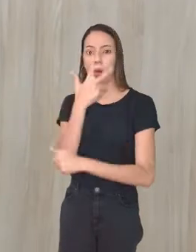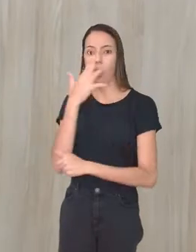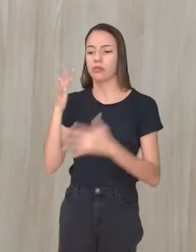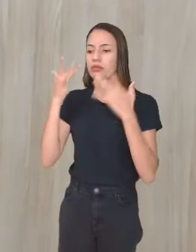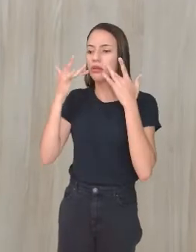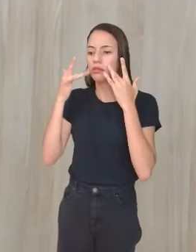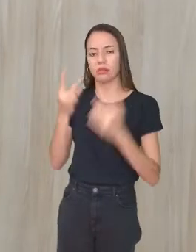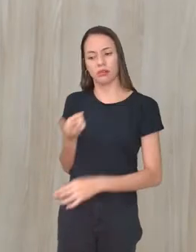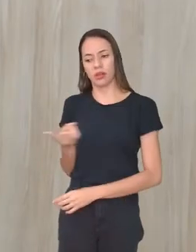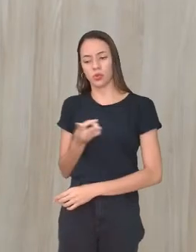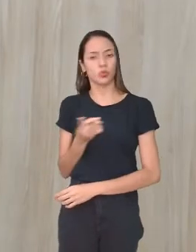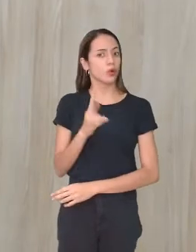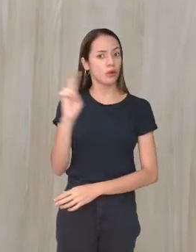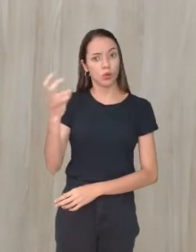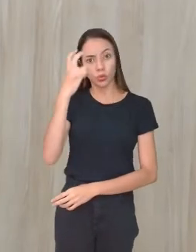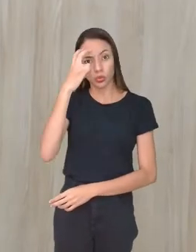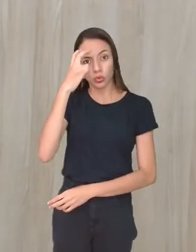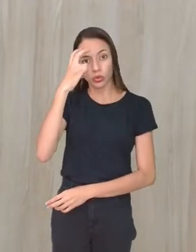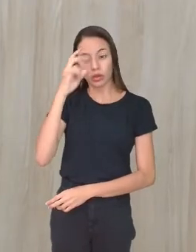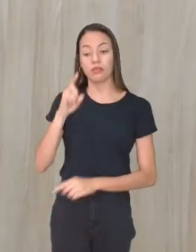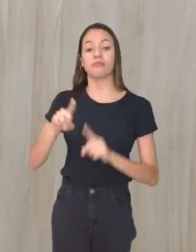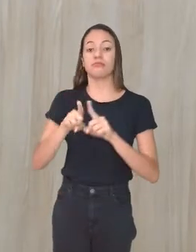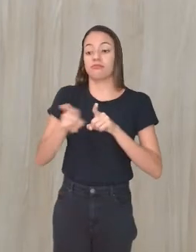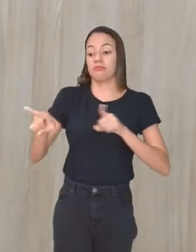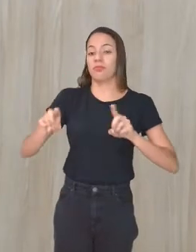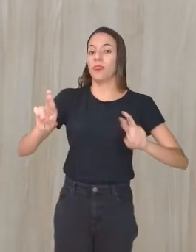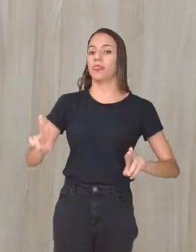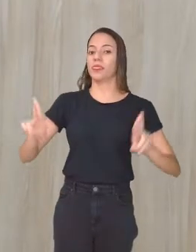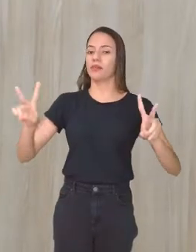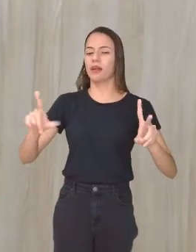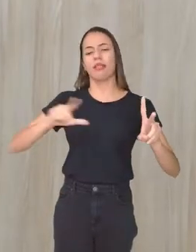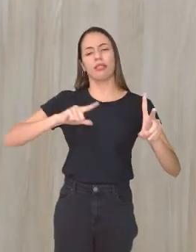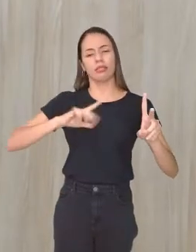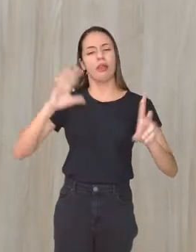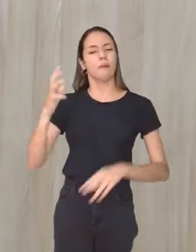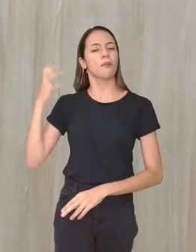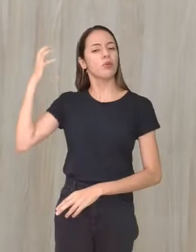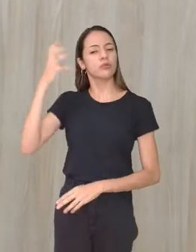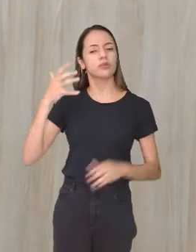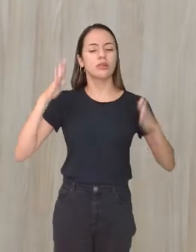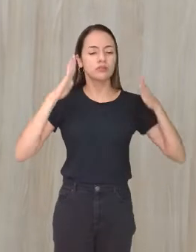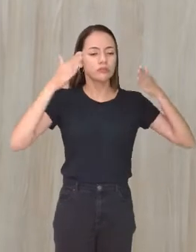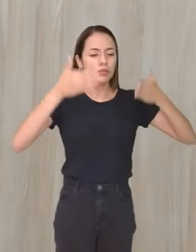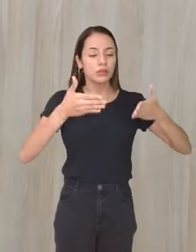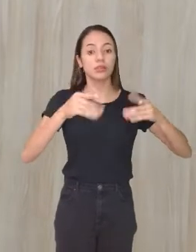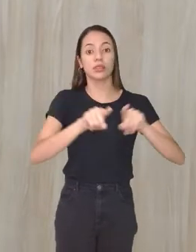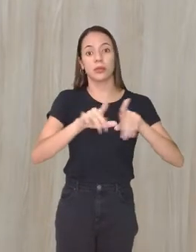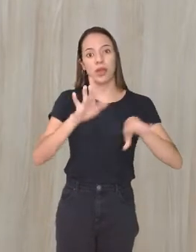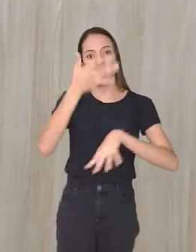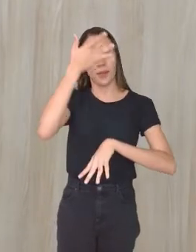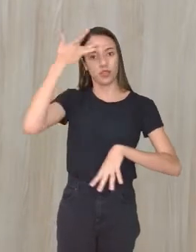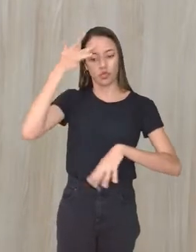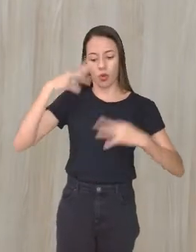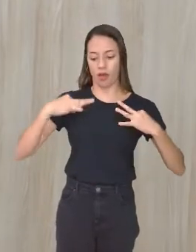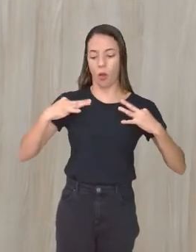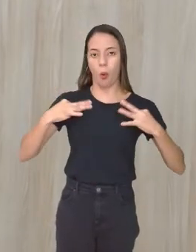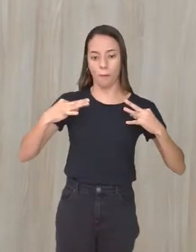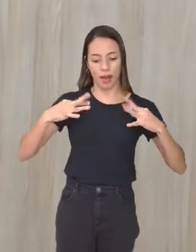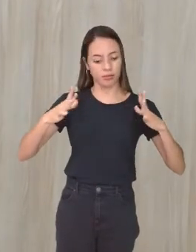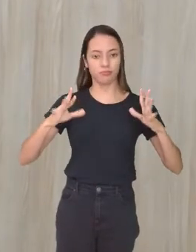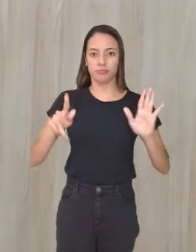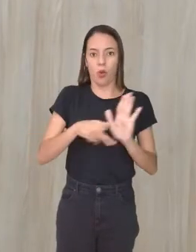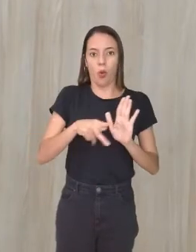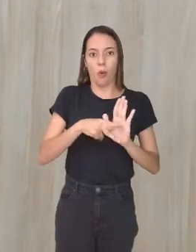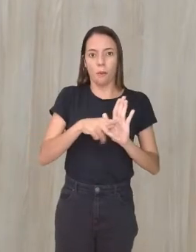são culturas. São culturas distintas. Vão ter músicas específicas, as pessoas vão se vestir de um determinado jeito,